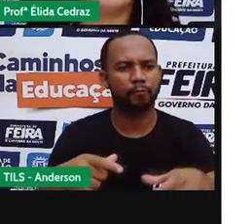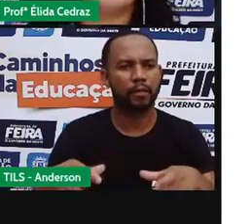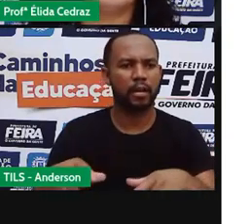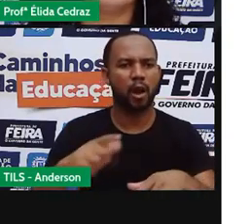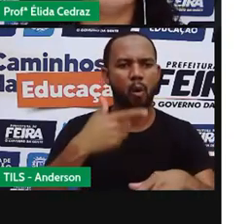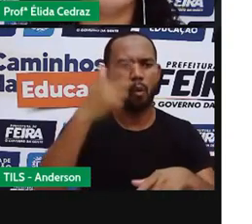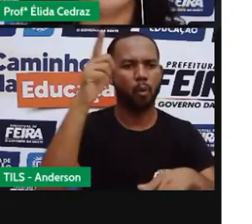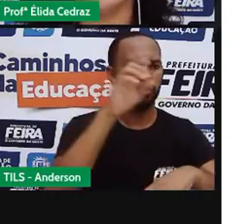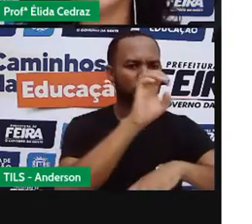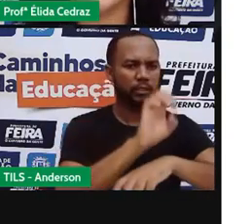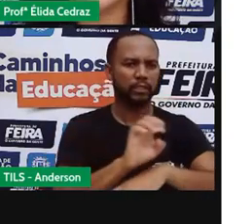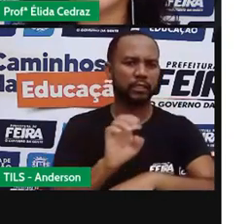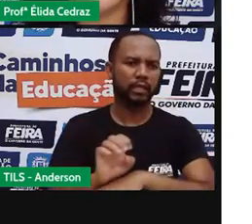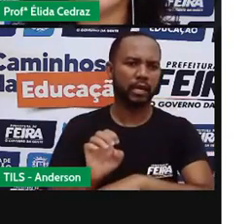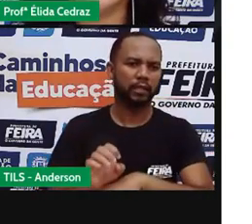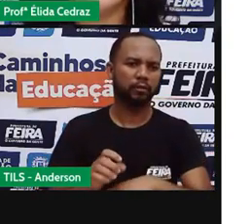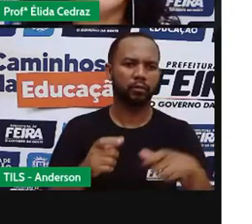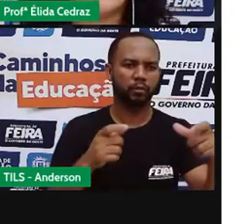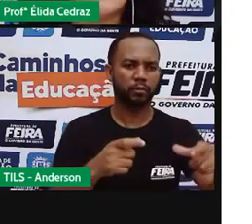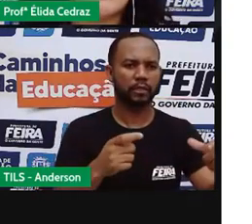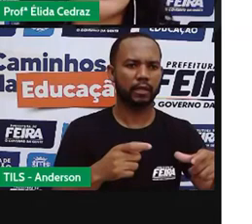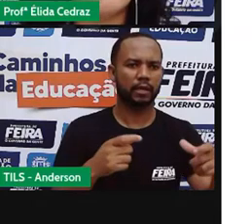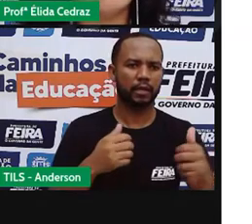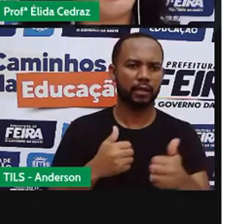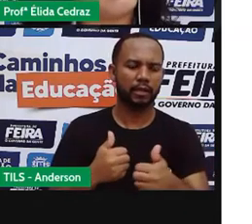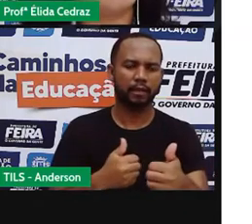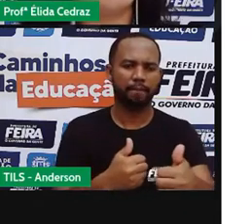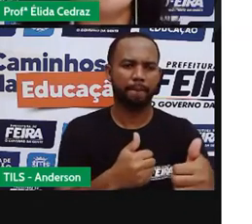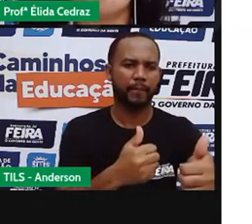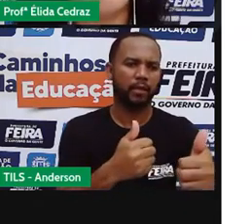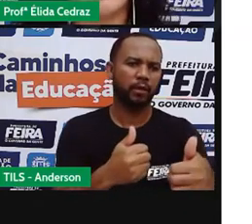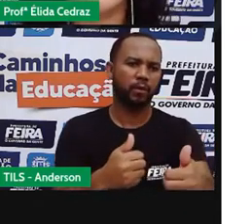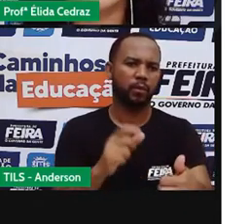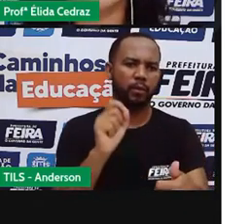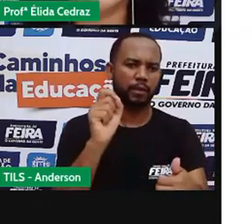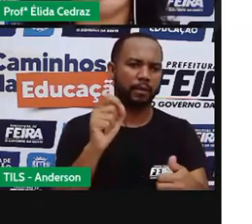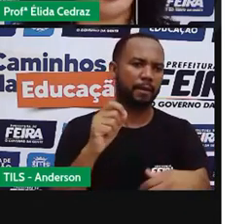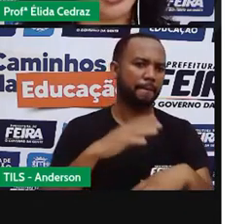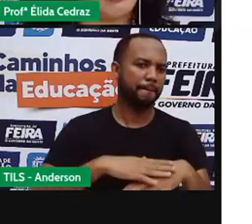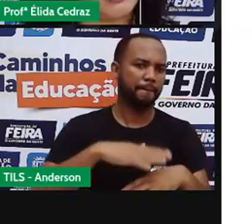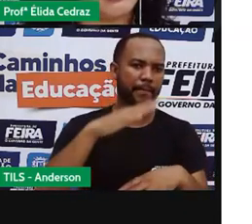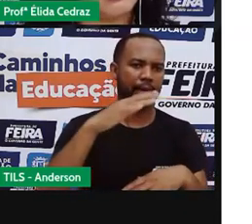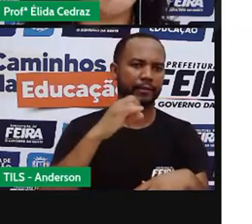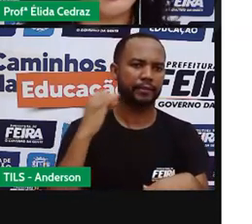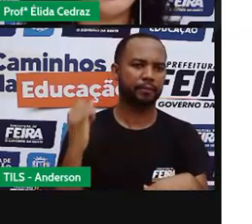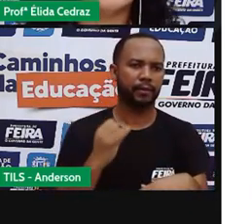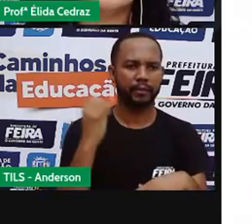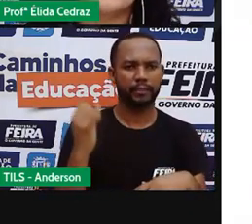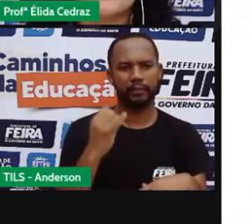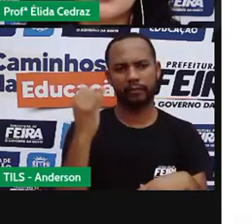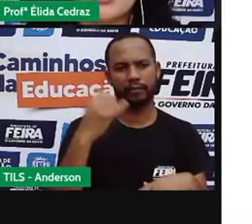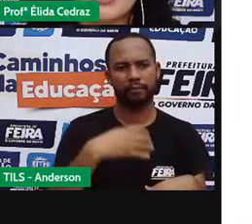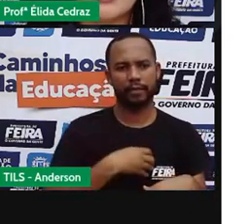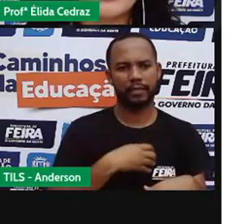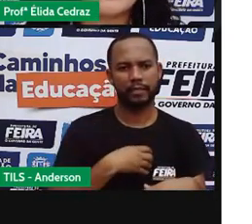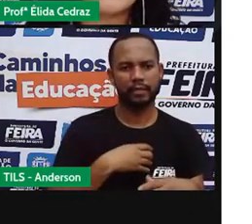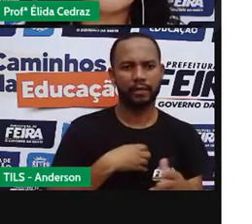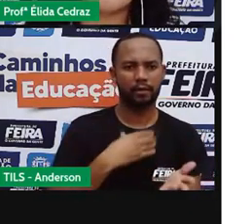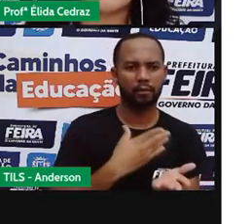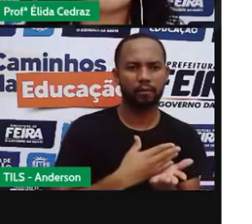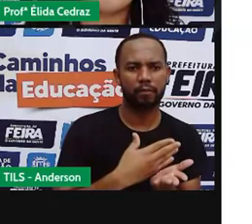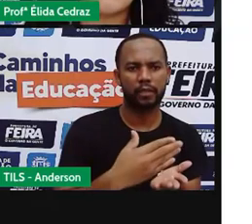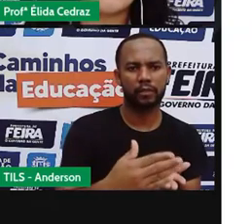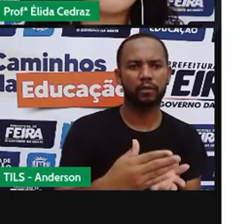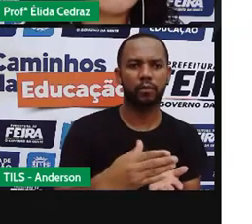a caminho do Porto de Cachoeira, então a vila mais importante da Bahia. Surgia ali